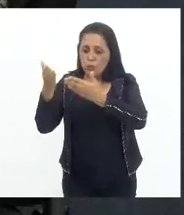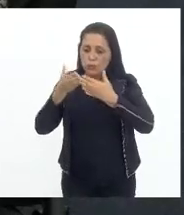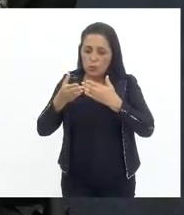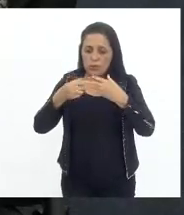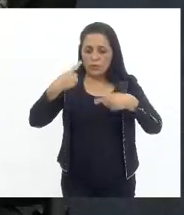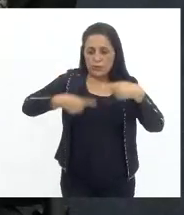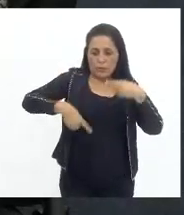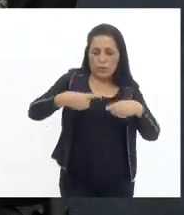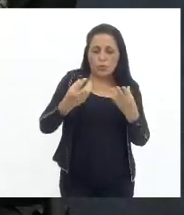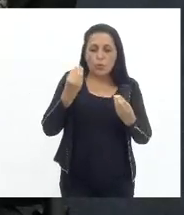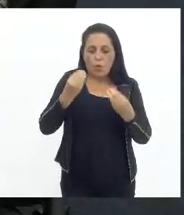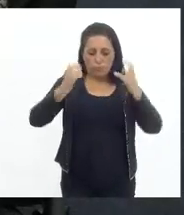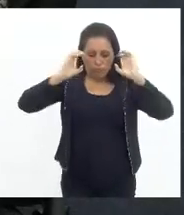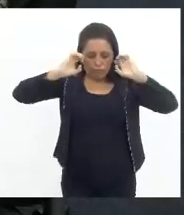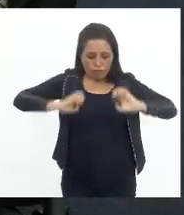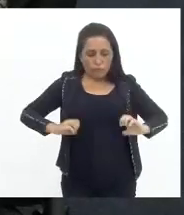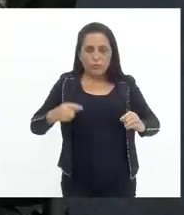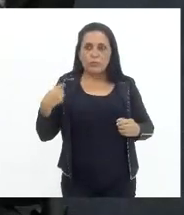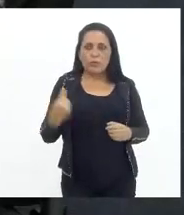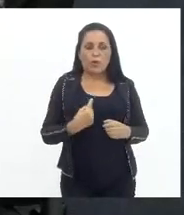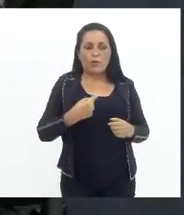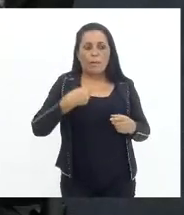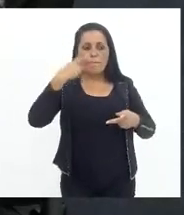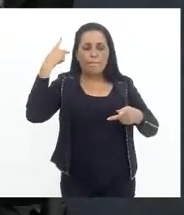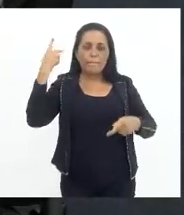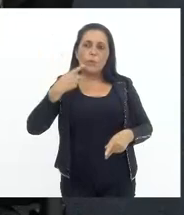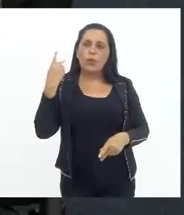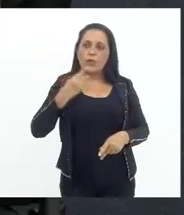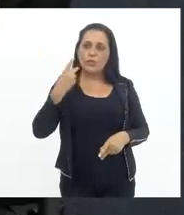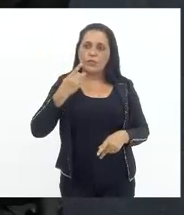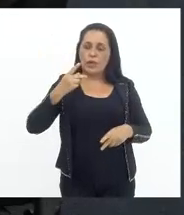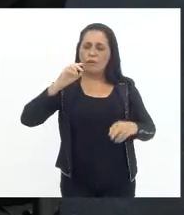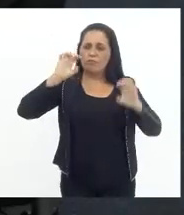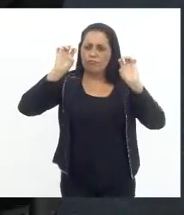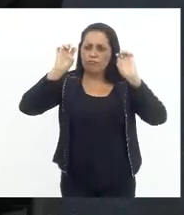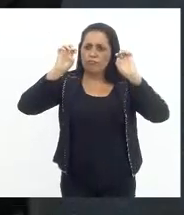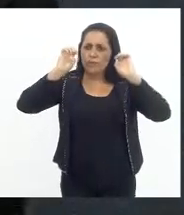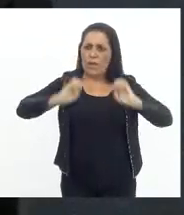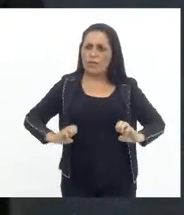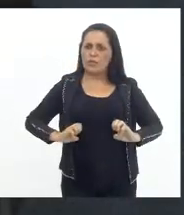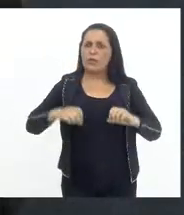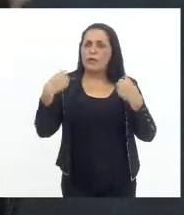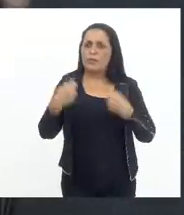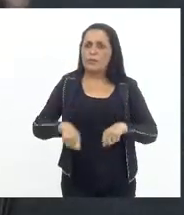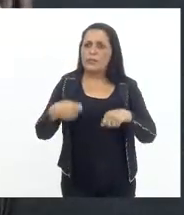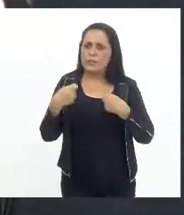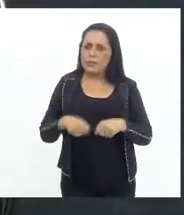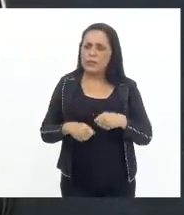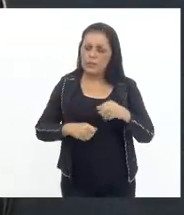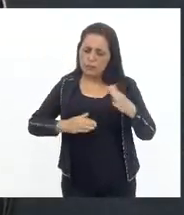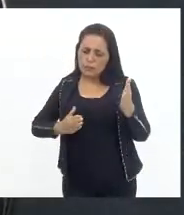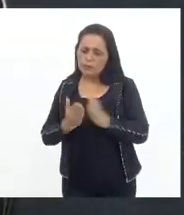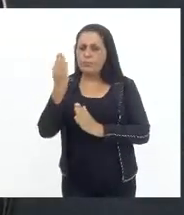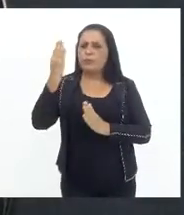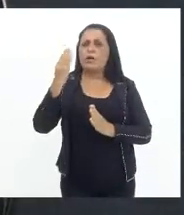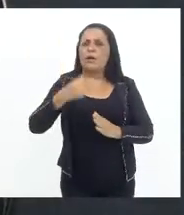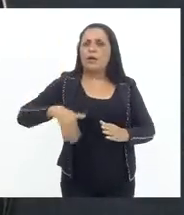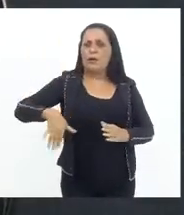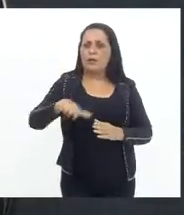que a nossa estética política e ética ela precisa ser alavancada pela